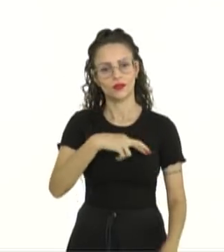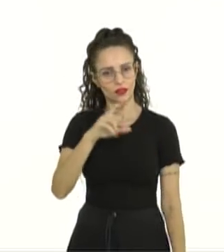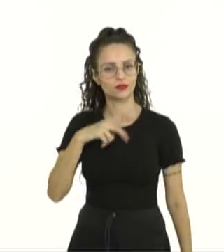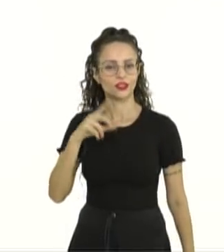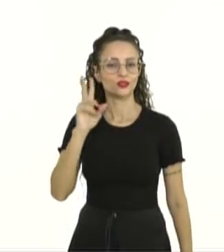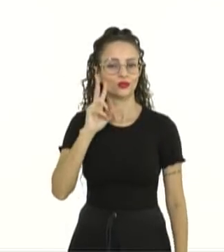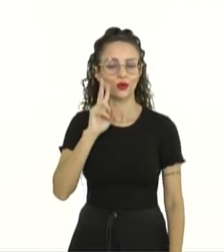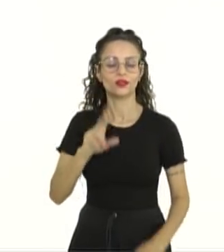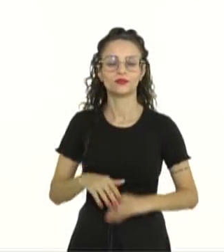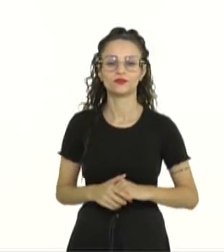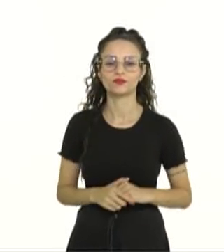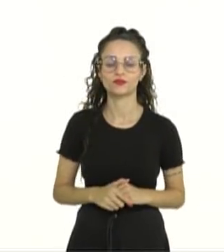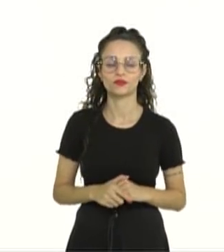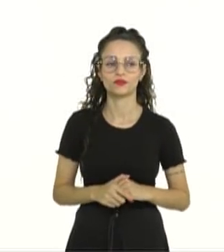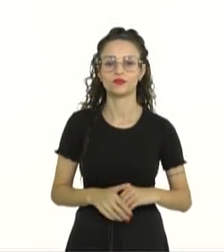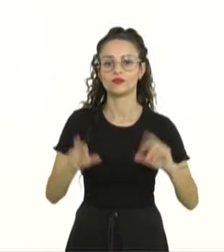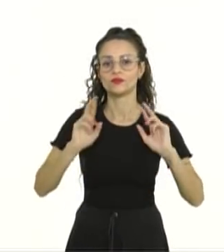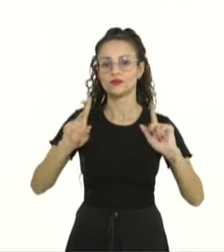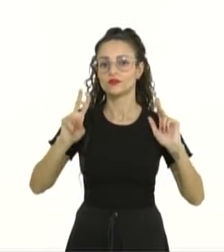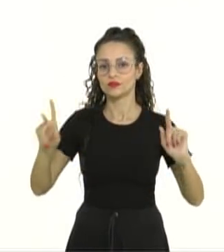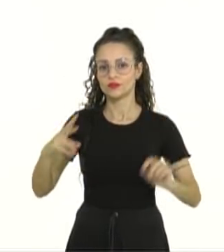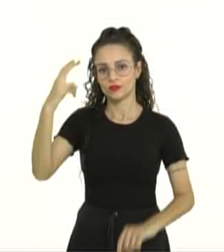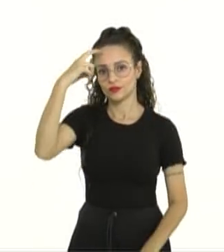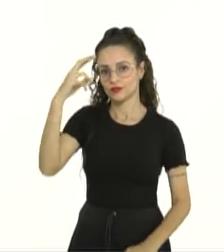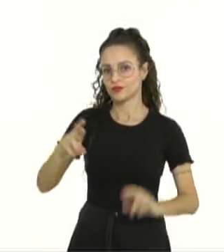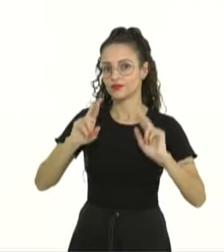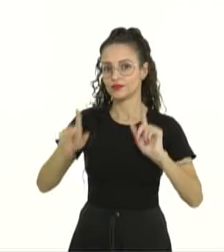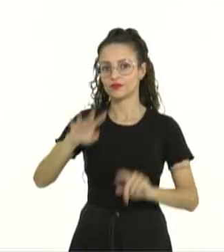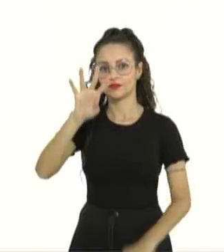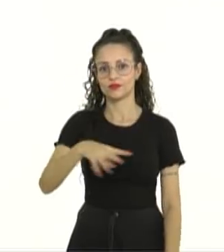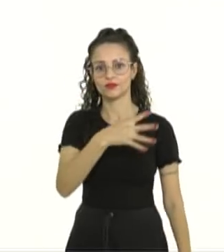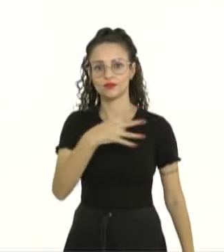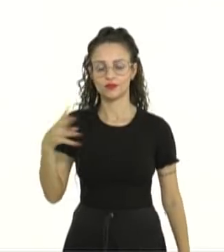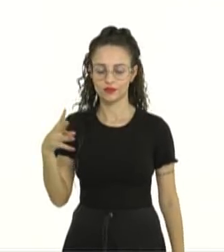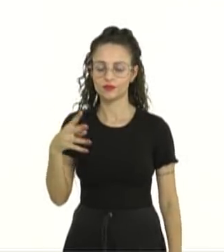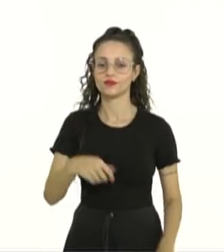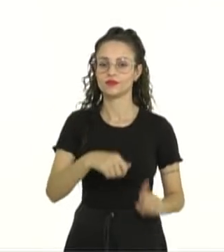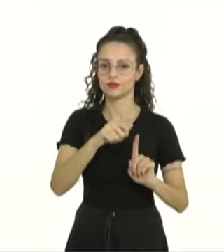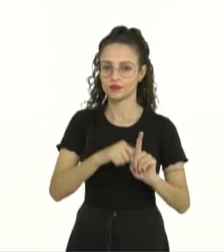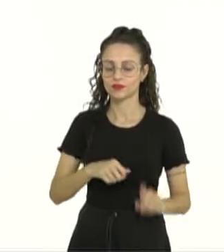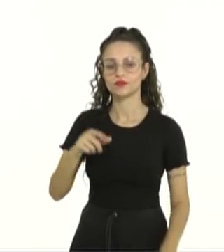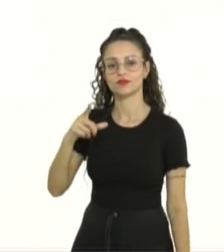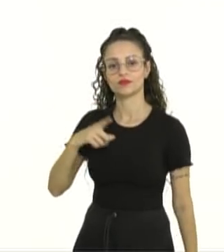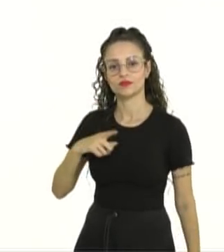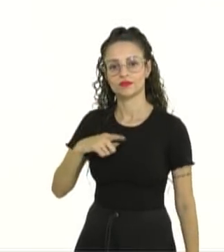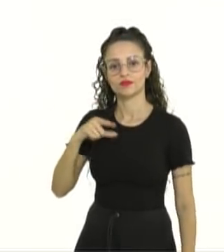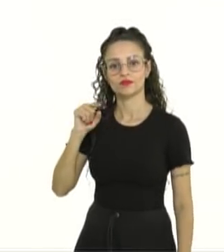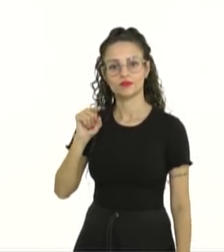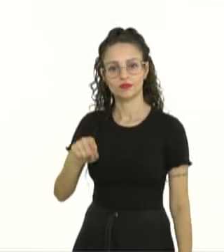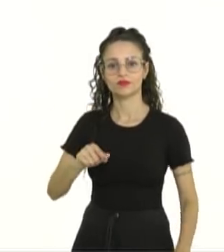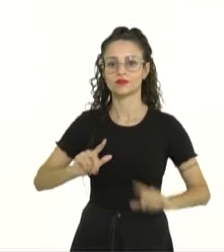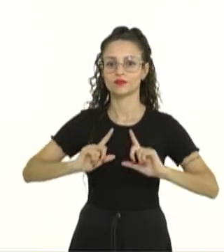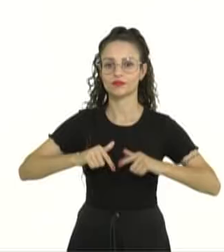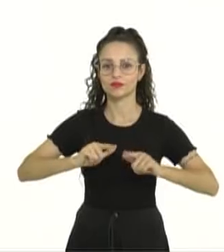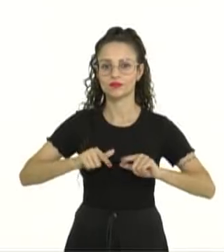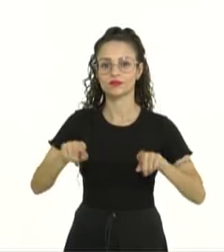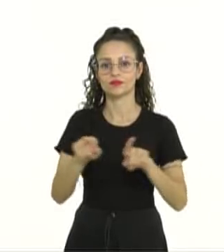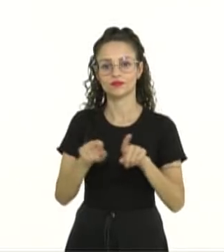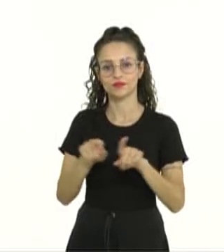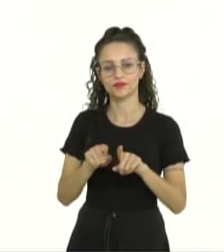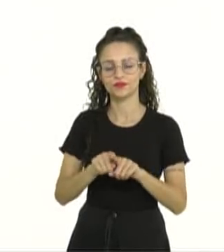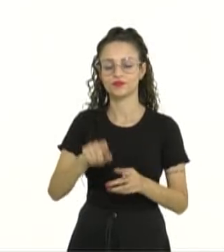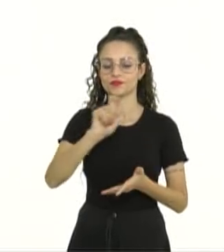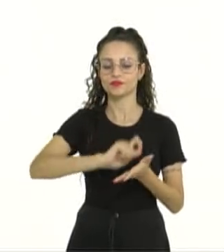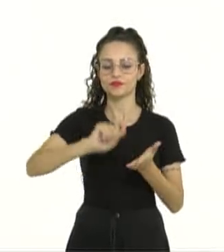tem uma história, né, professor? Diferentes culturas, diferentes calendários. Calendário hebreu e islâmico e o uso de algarismos romanos na escrita